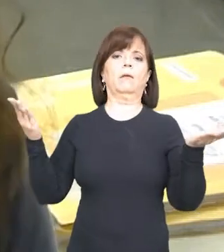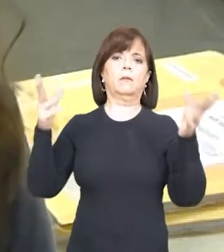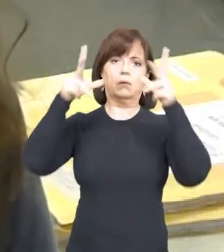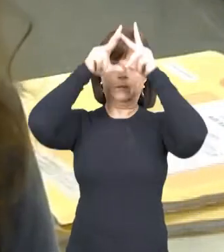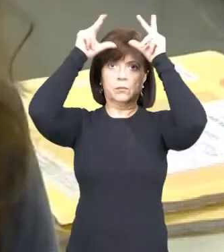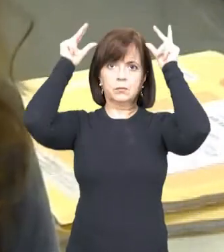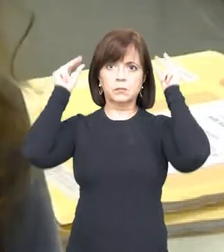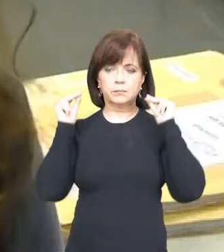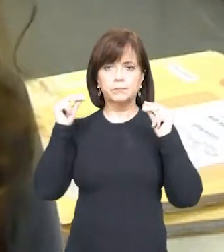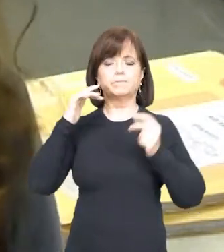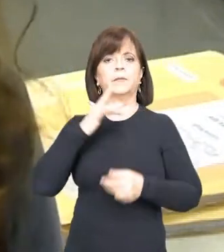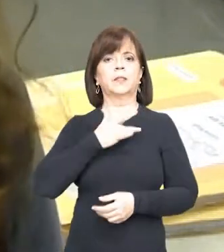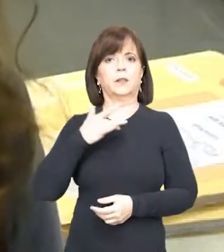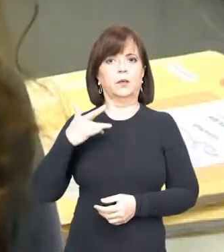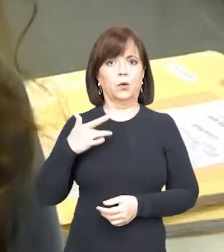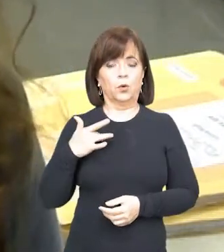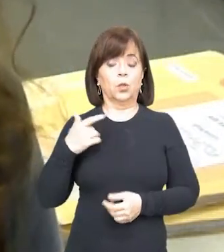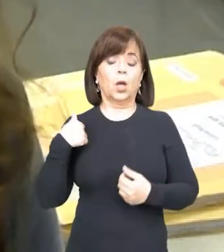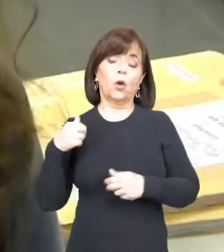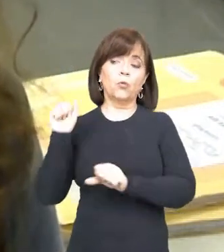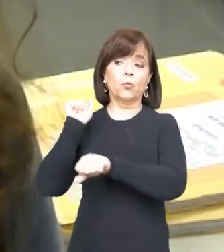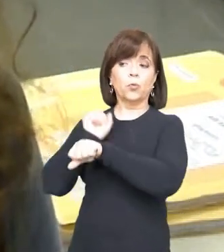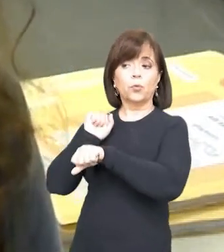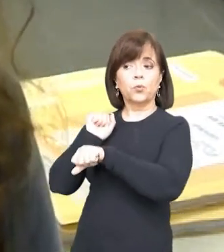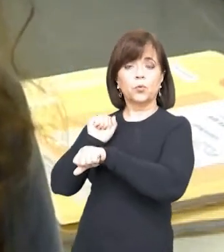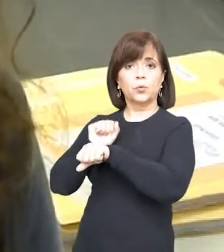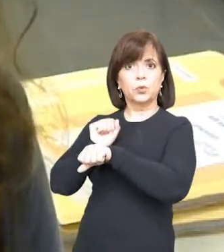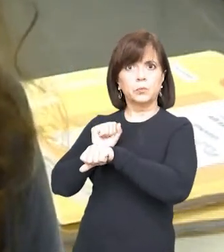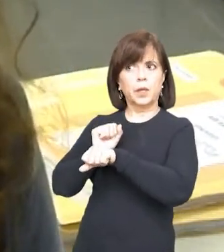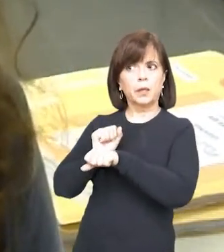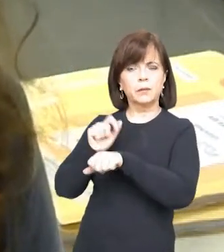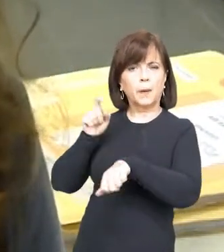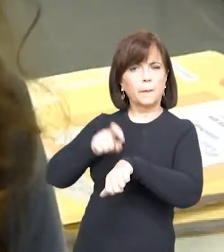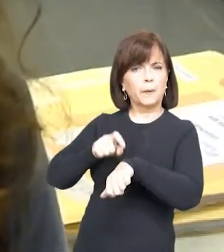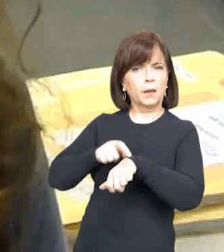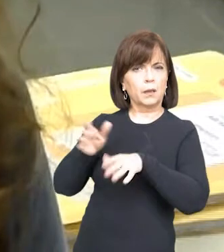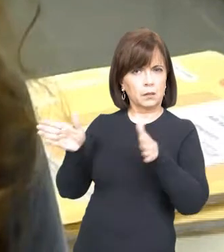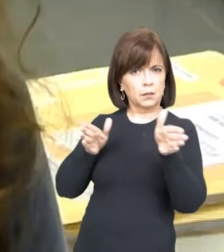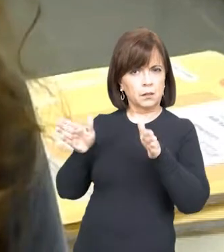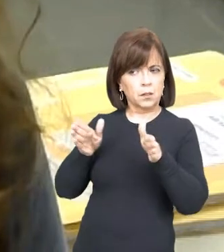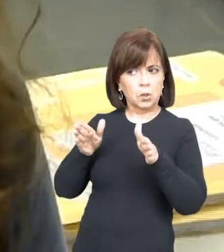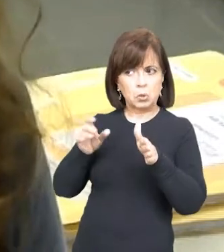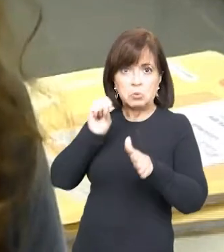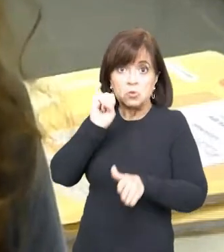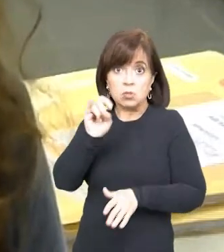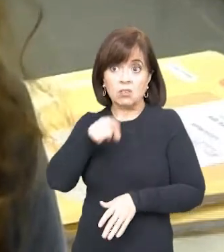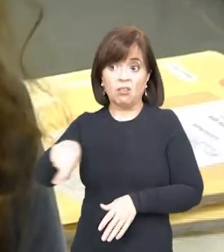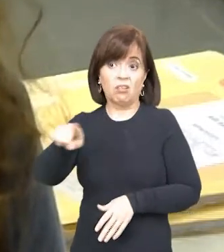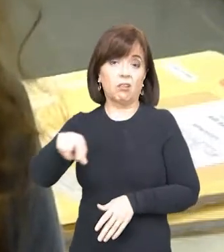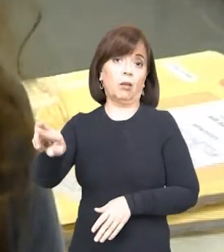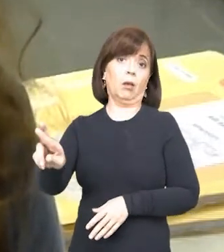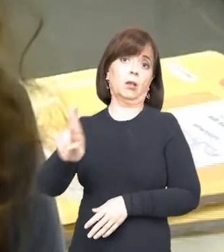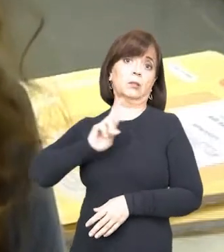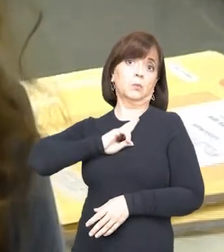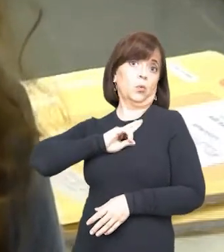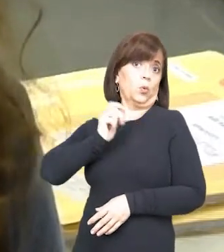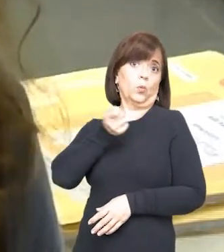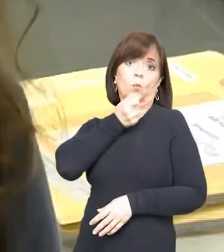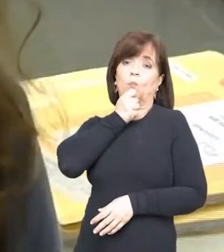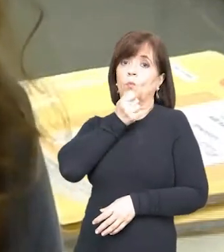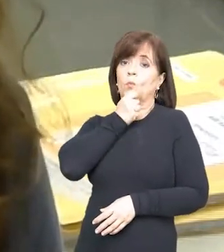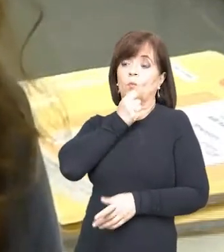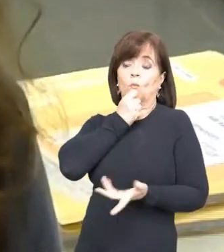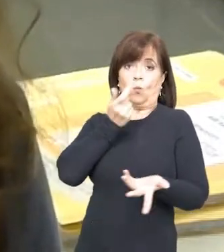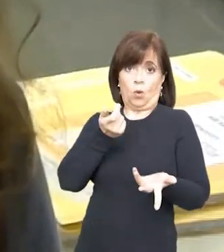vou esperar esse prazo. Superado esse prazo, se eles não me responderem, nós iremos verificar em